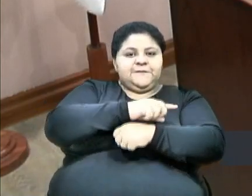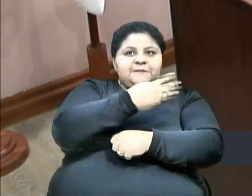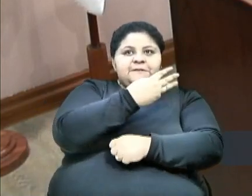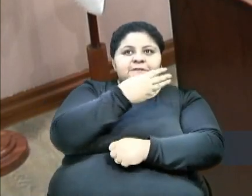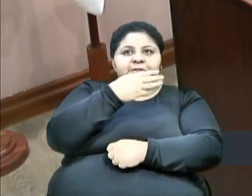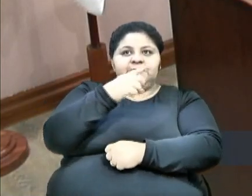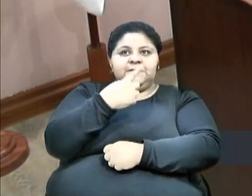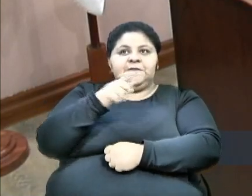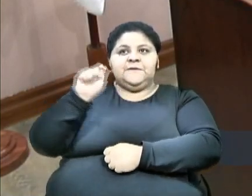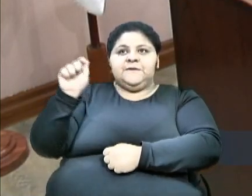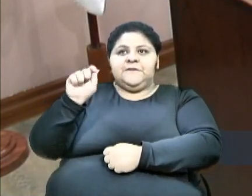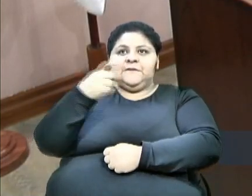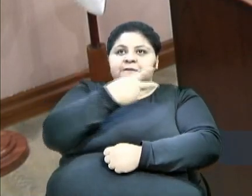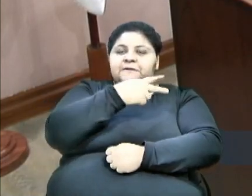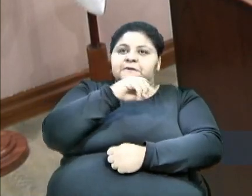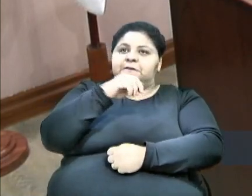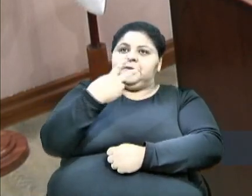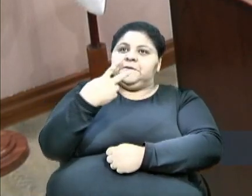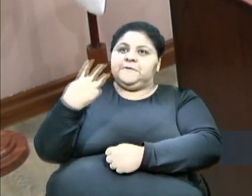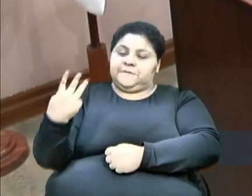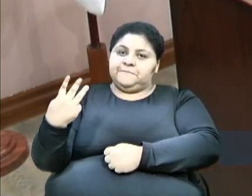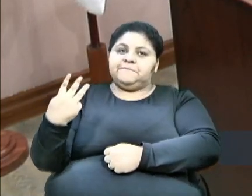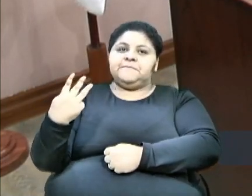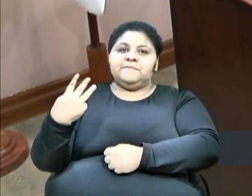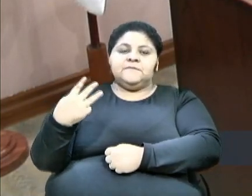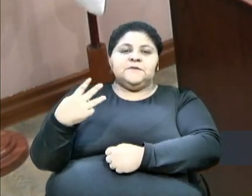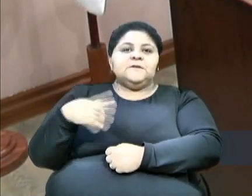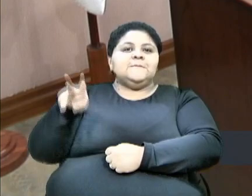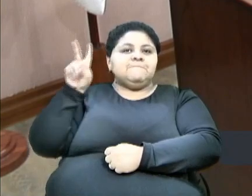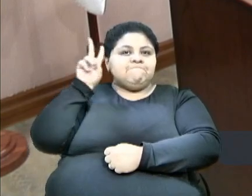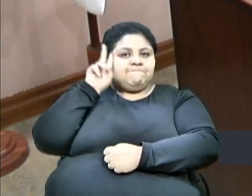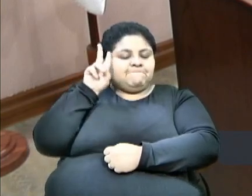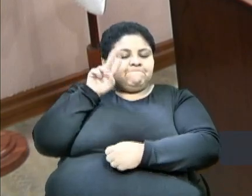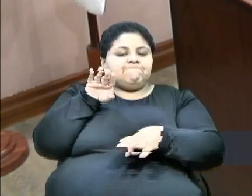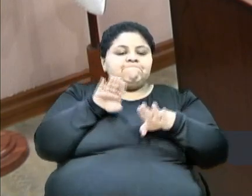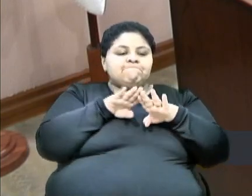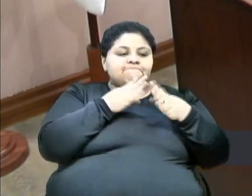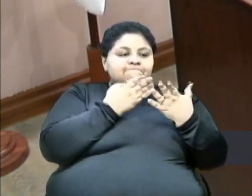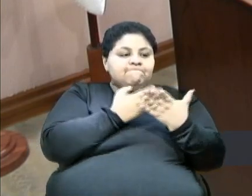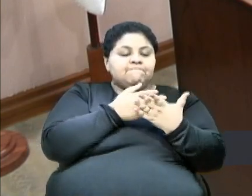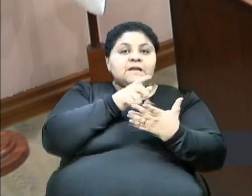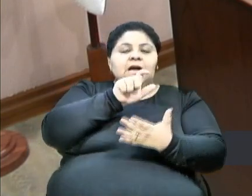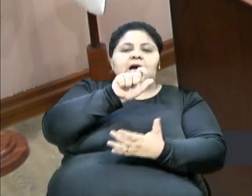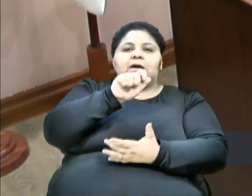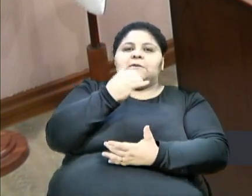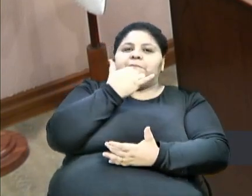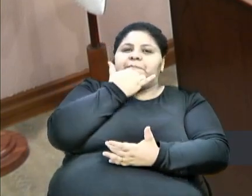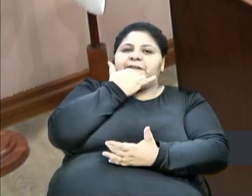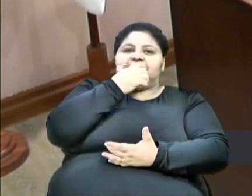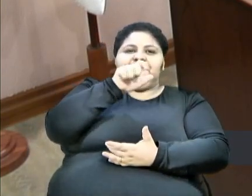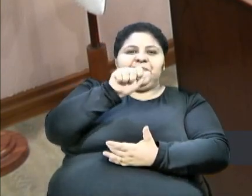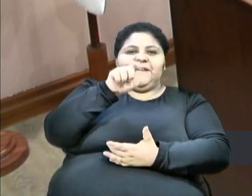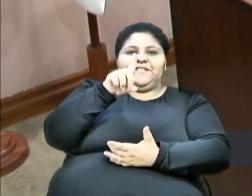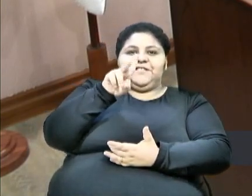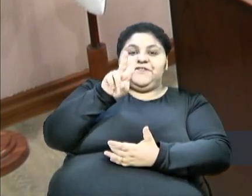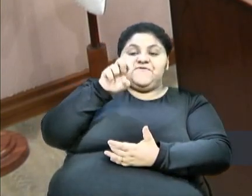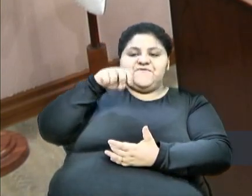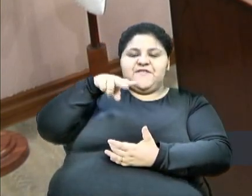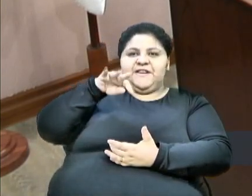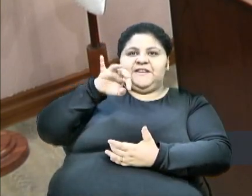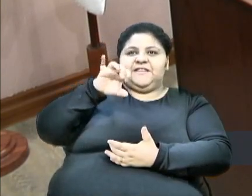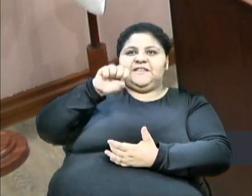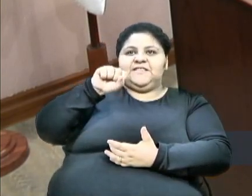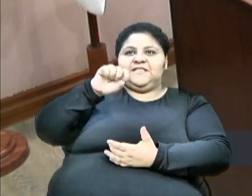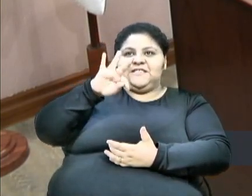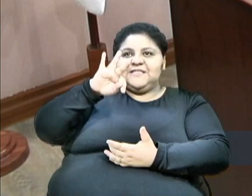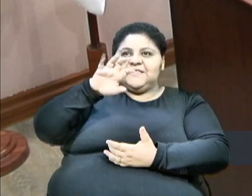agosto de 2023. Lembrando, né, que a Escola Adventista, ela enfatiza o processo educativo educativo de